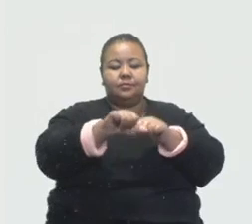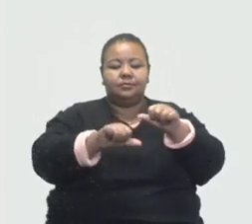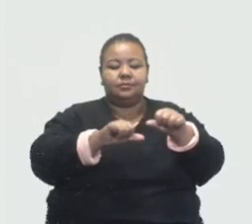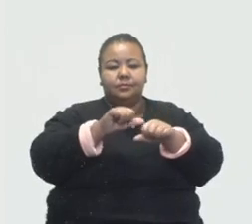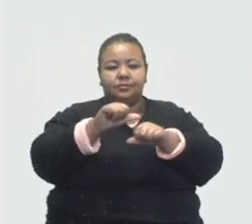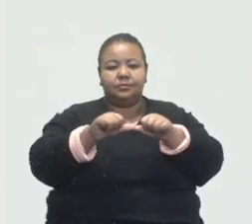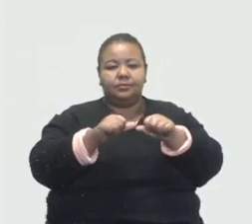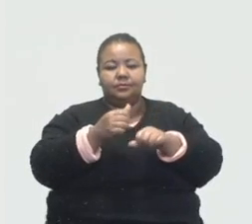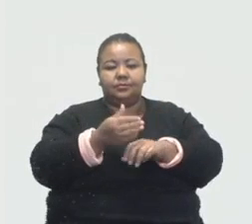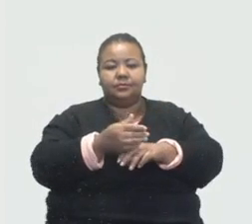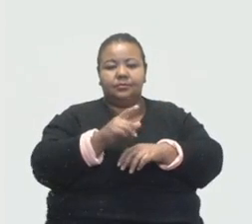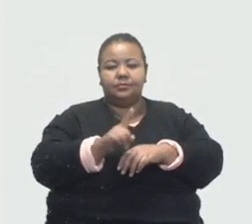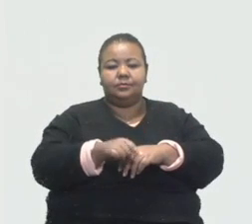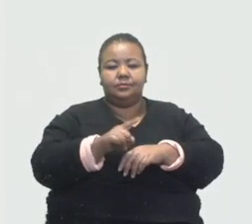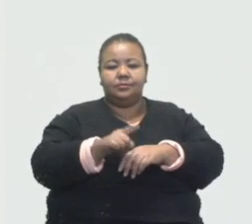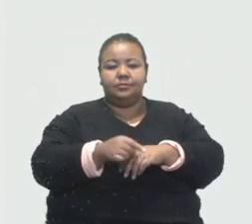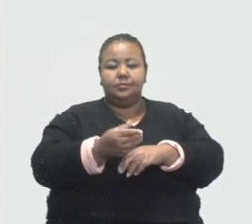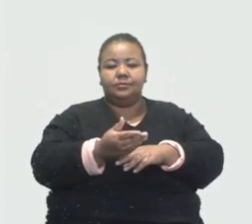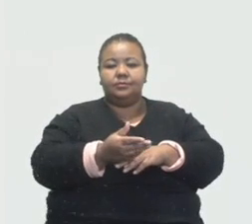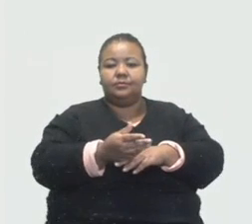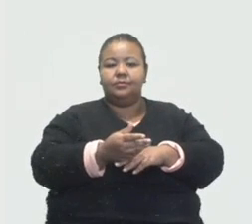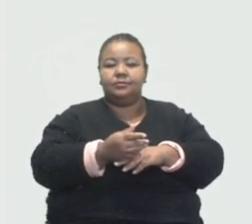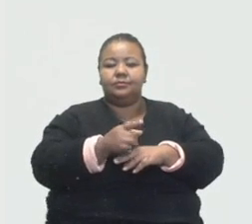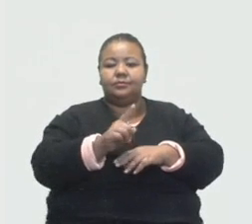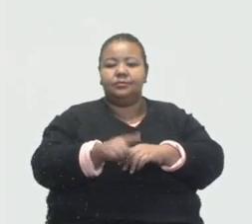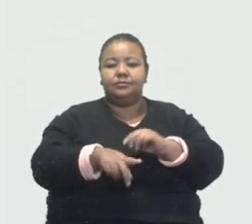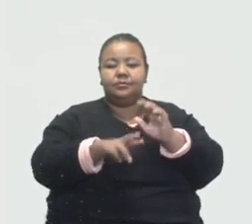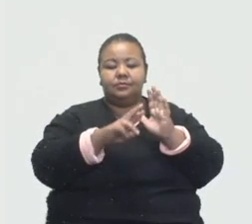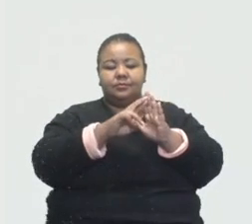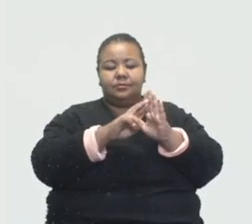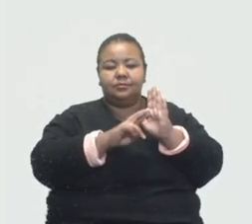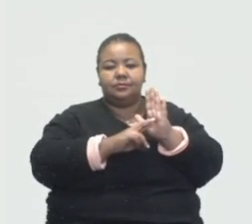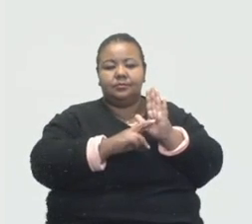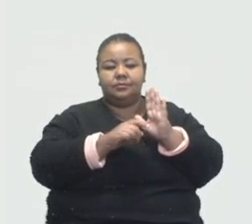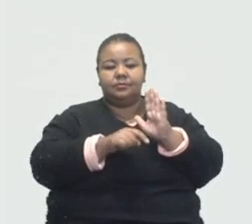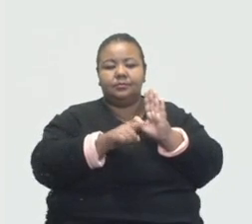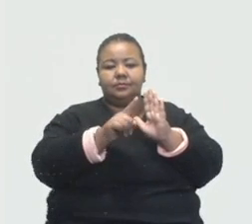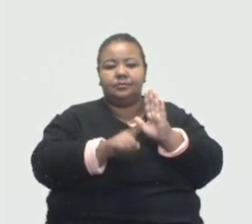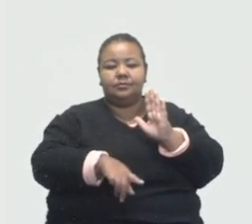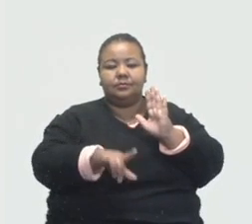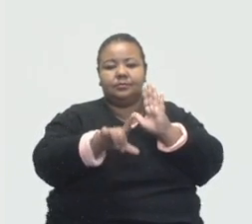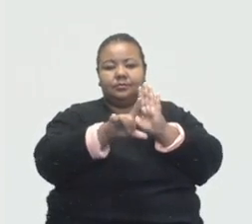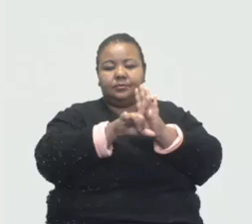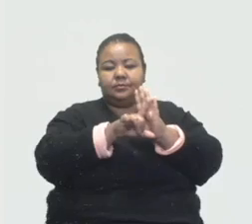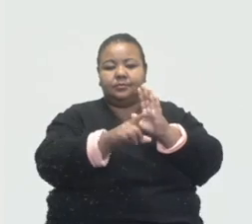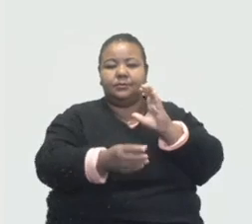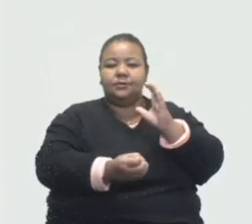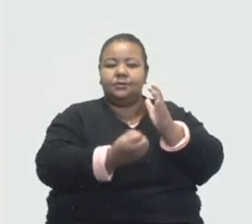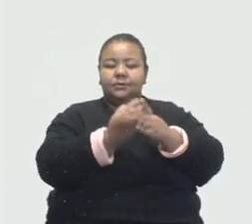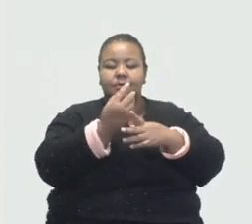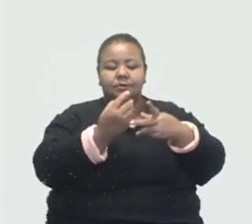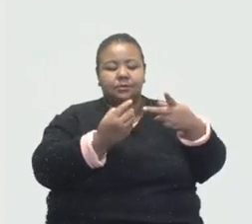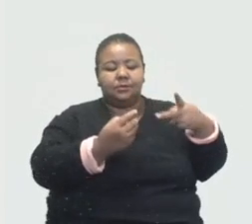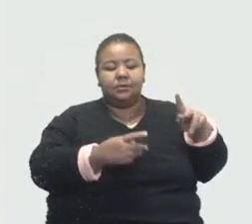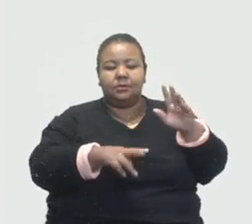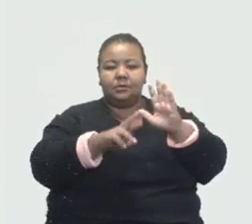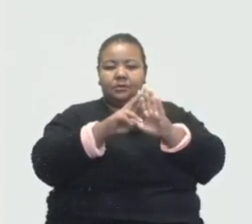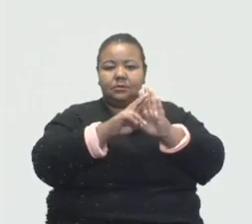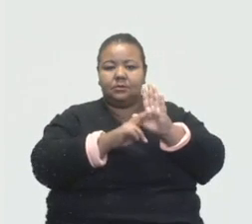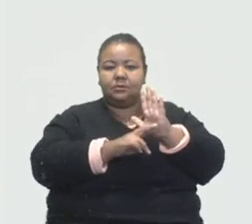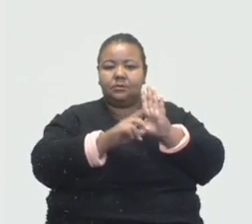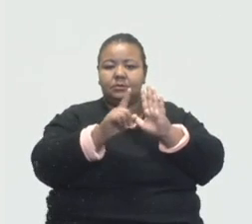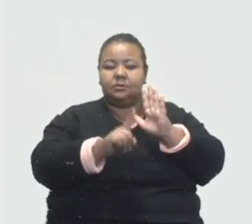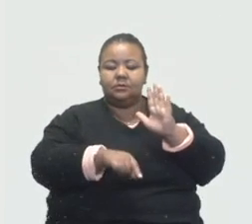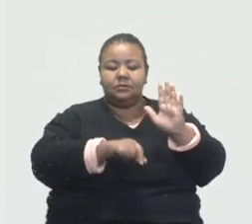Nossa transformação não foi dada a regra, que é da lei de formação dela, a sua regra, que faz